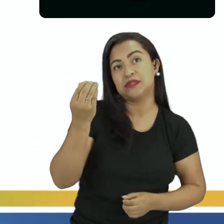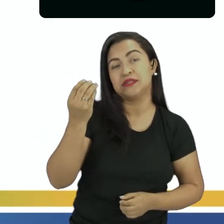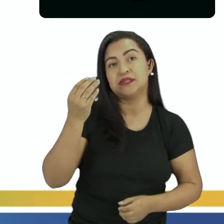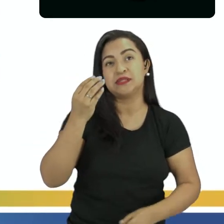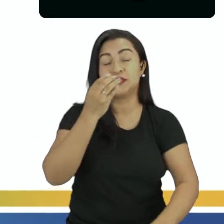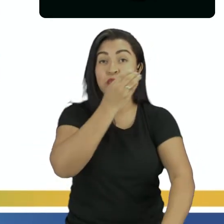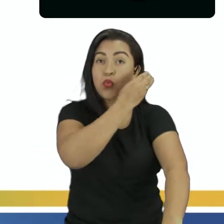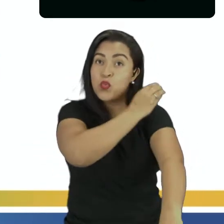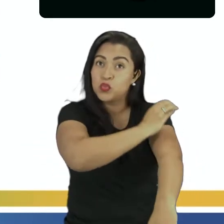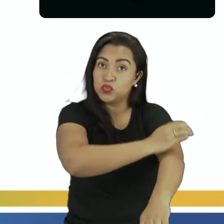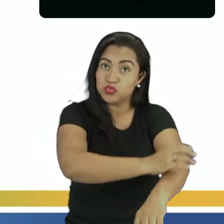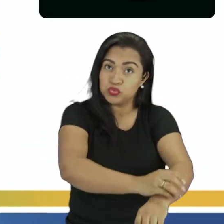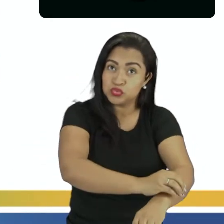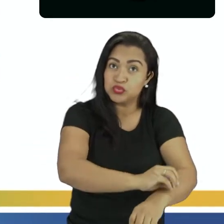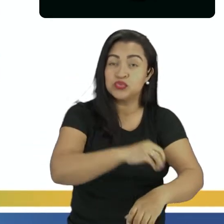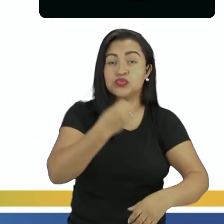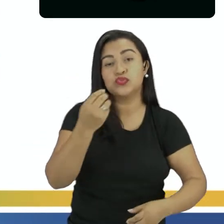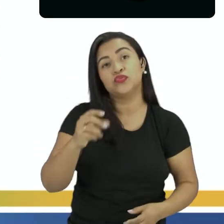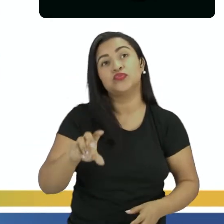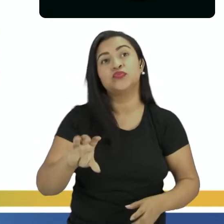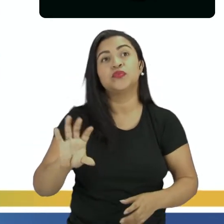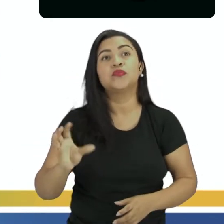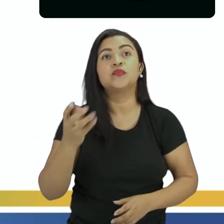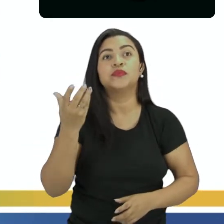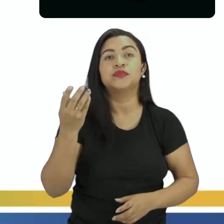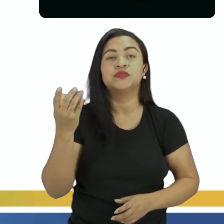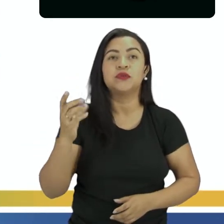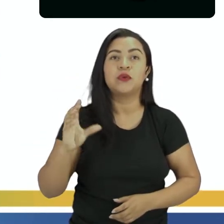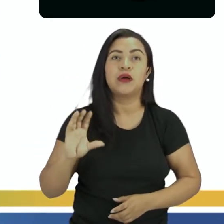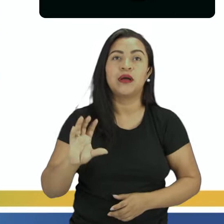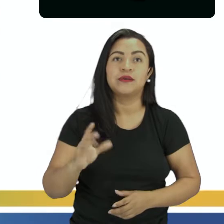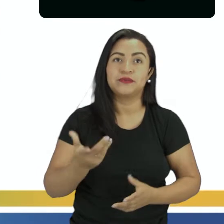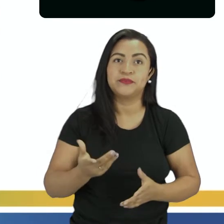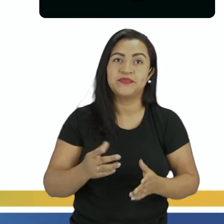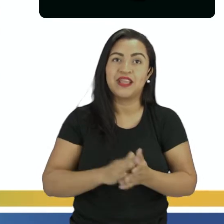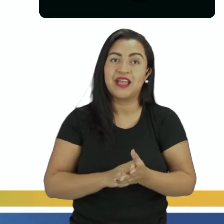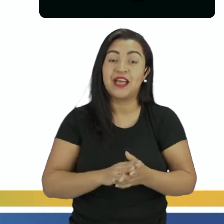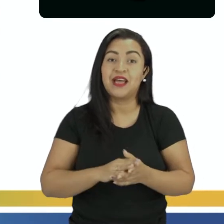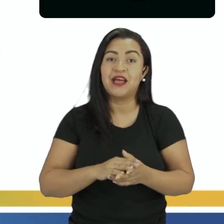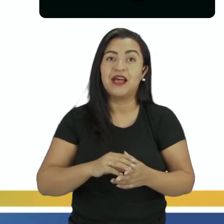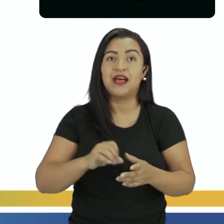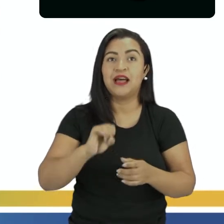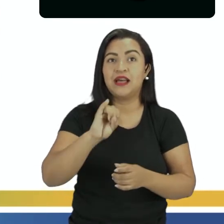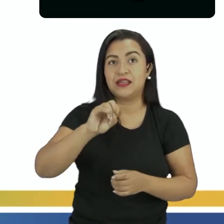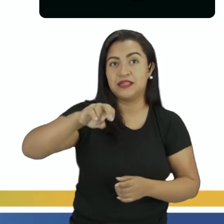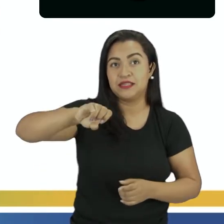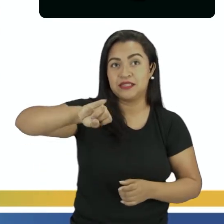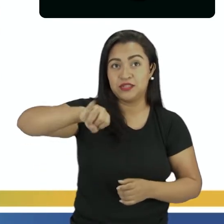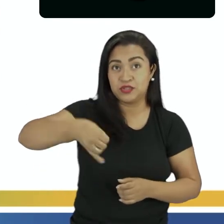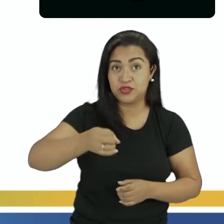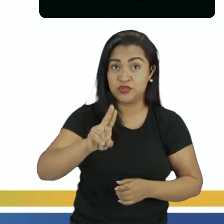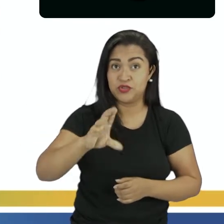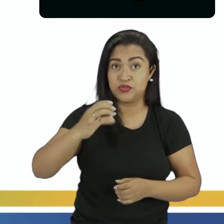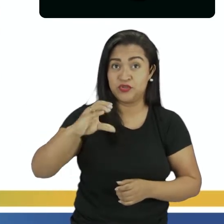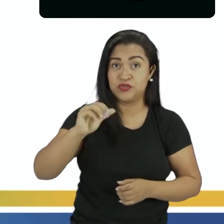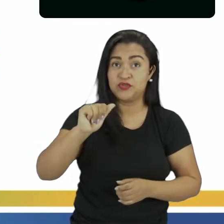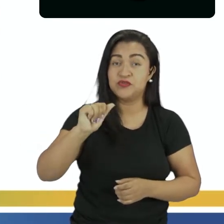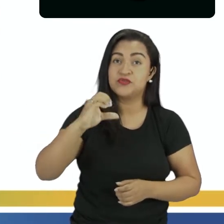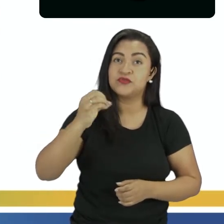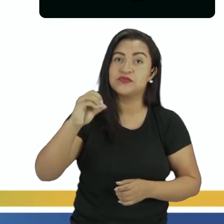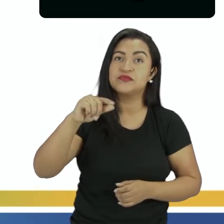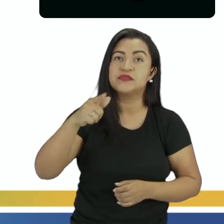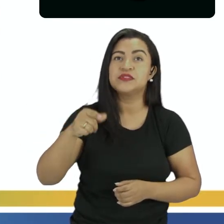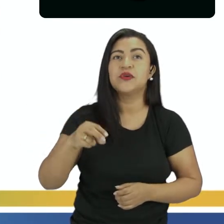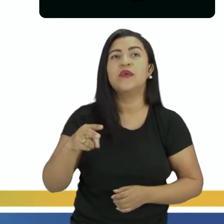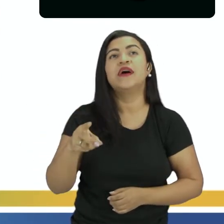ou circunstância aconteça. A injunção é bastante frequente no cotidiano de grande parte das pessoas, já que